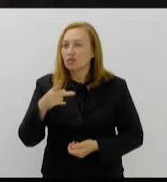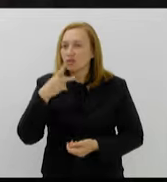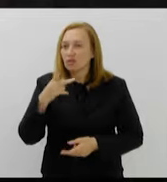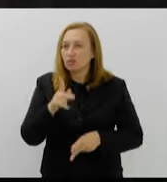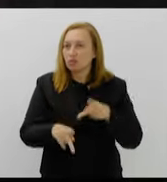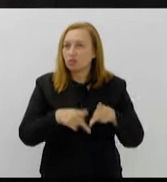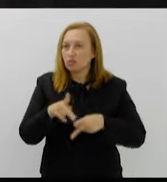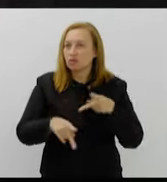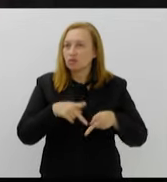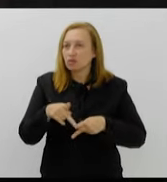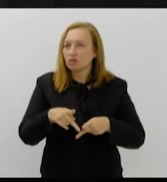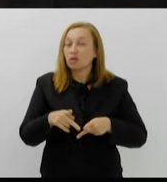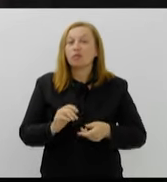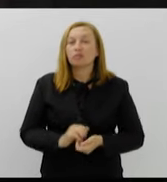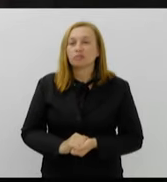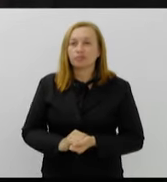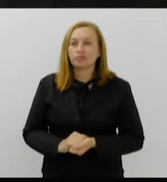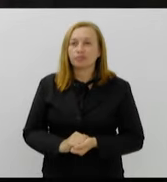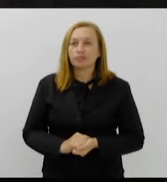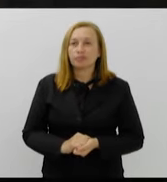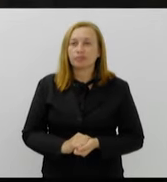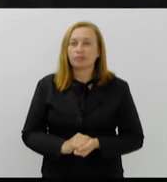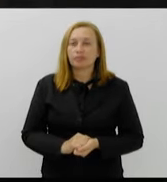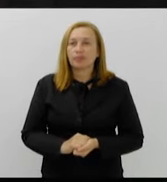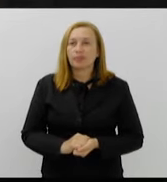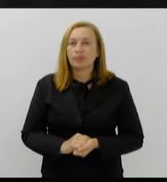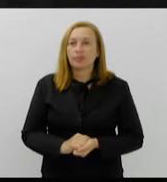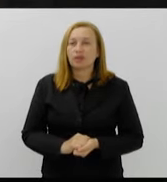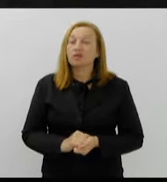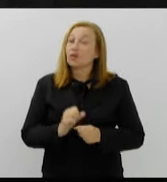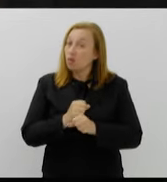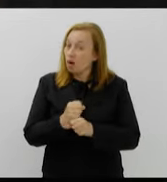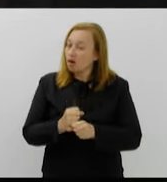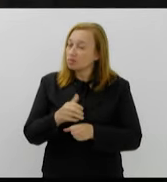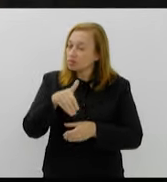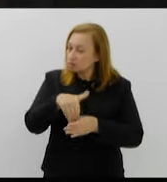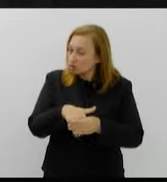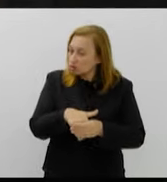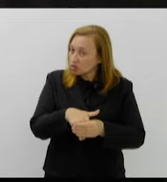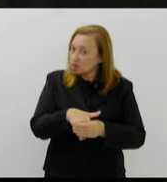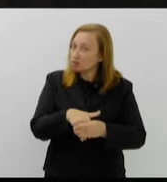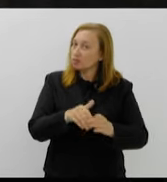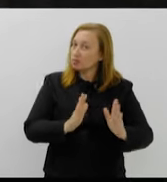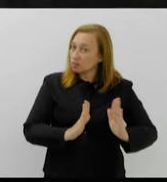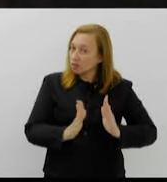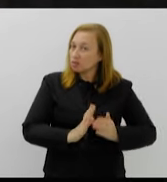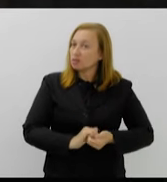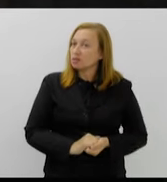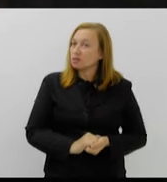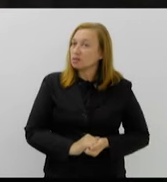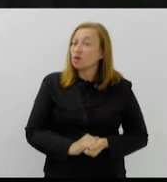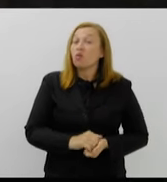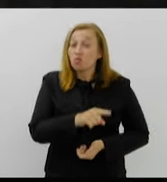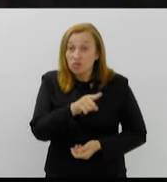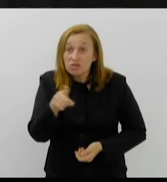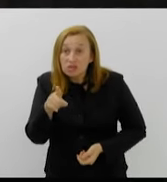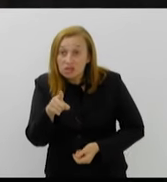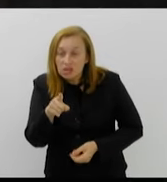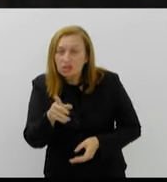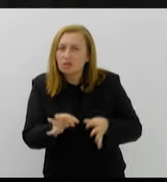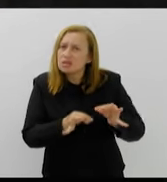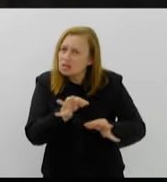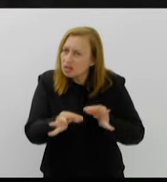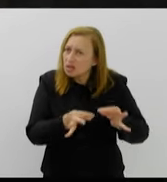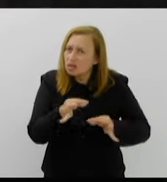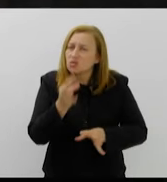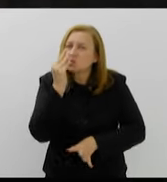população população é ano eleitoral e assim você está sendo tratada